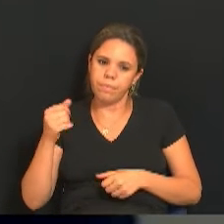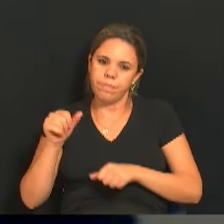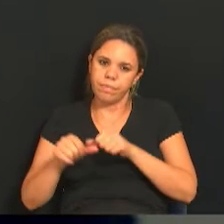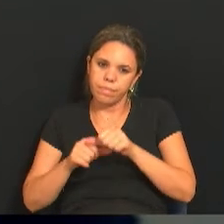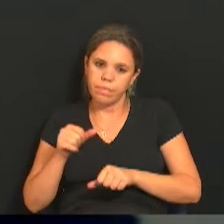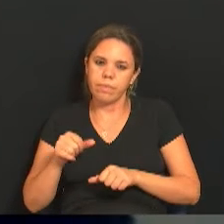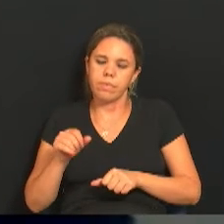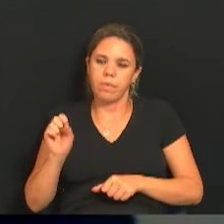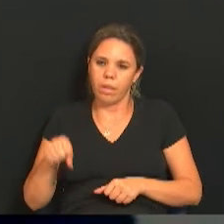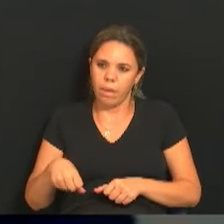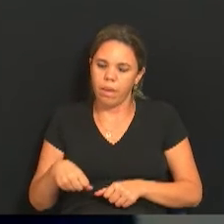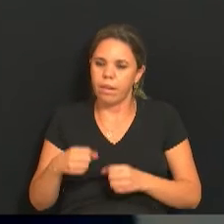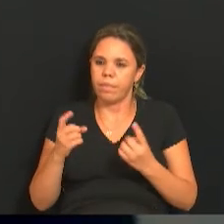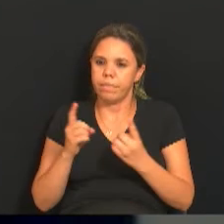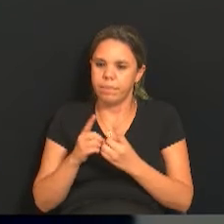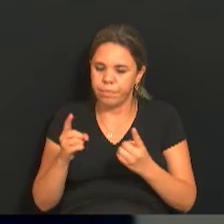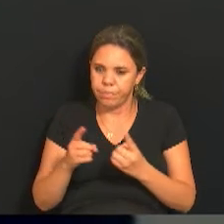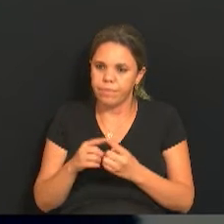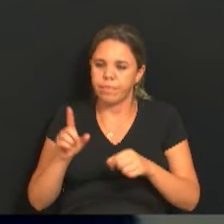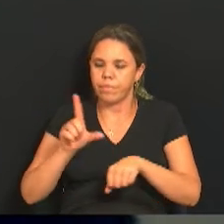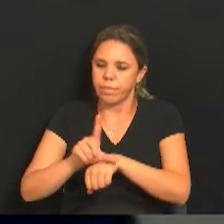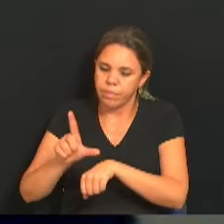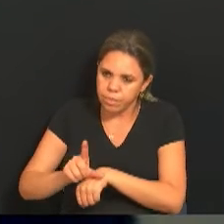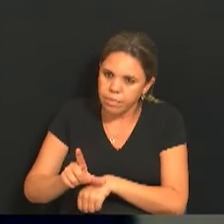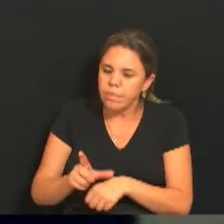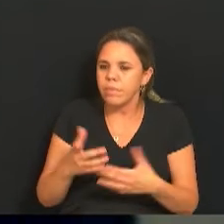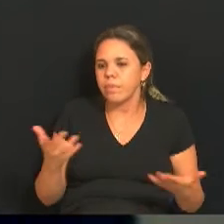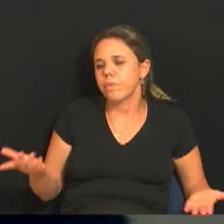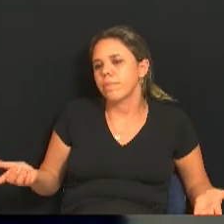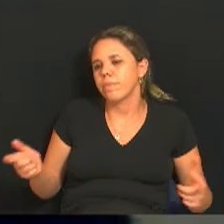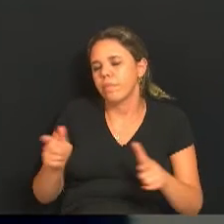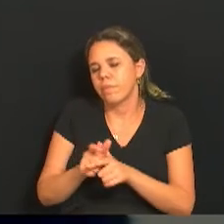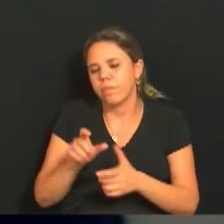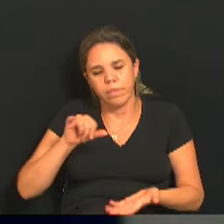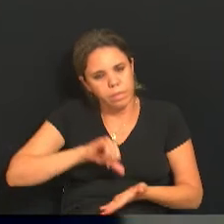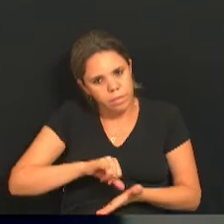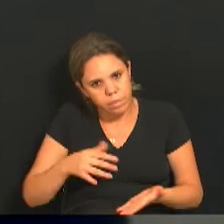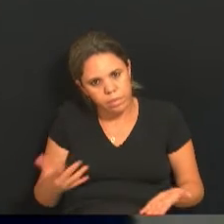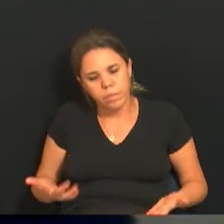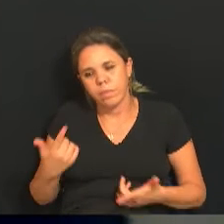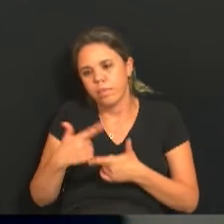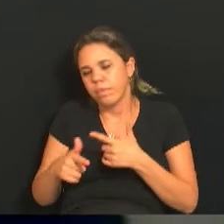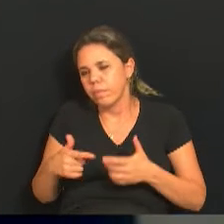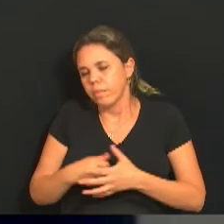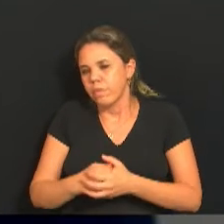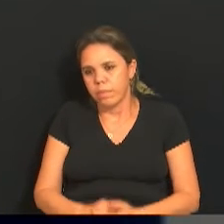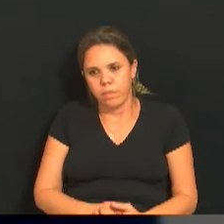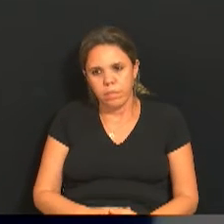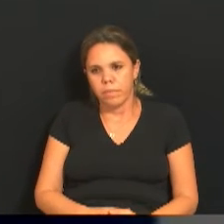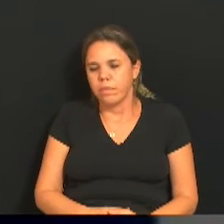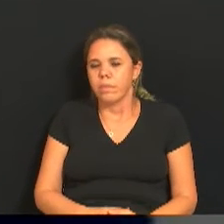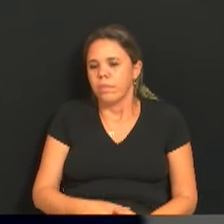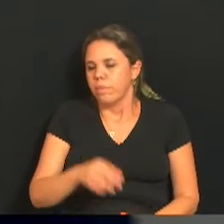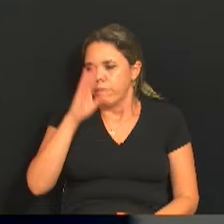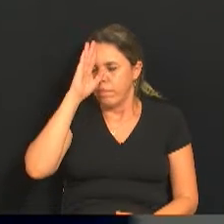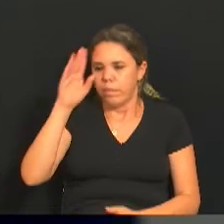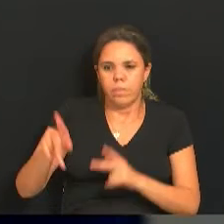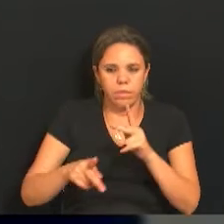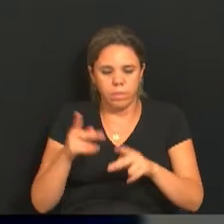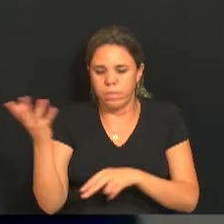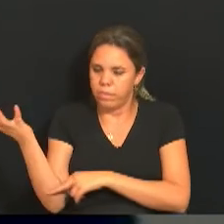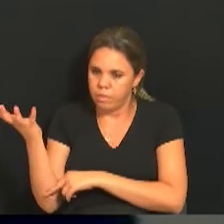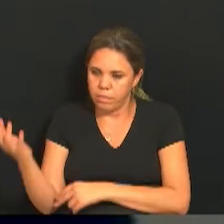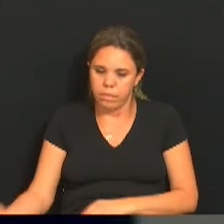impacta no funcionamento das lojas, só que ela acabava ficando central, né, como um problema central. E aí, quando eu destaco para a população em situação de